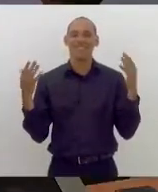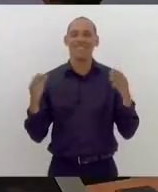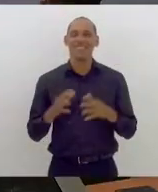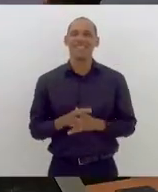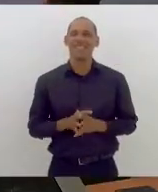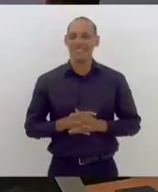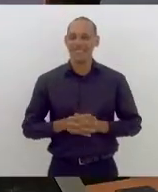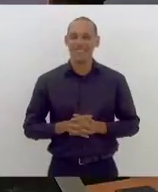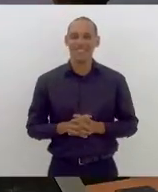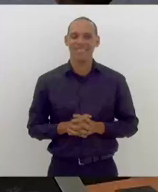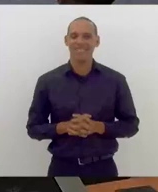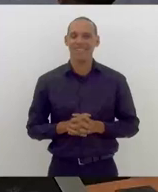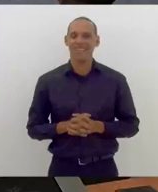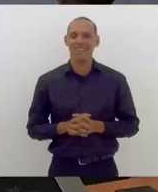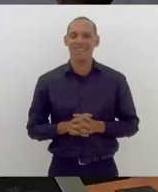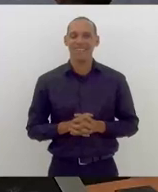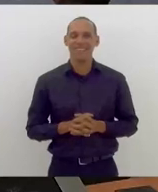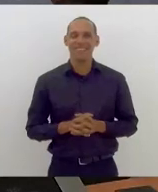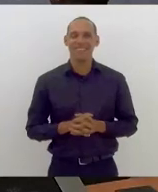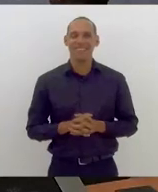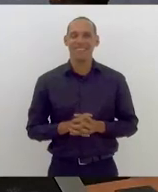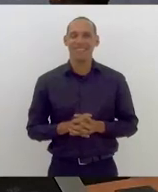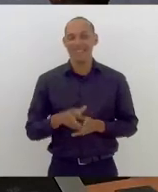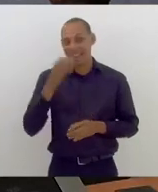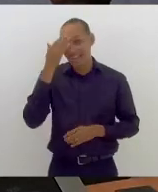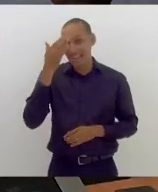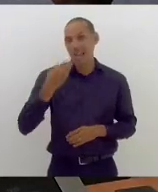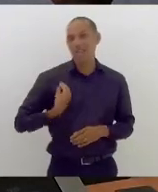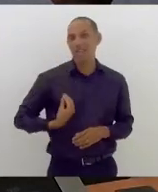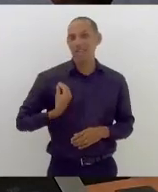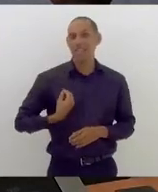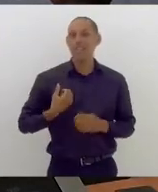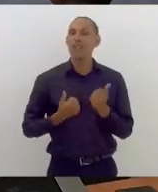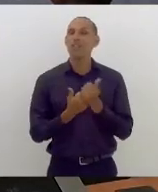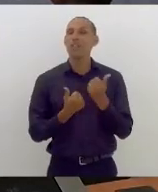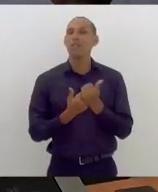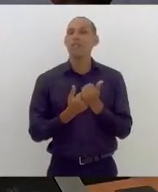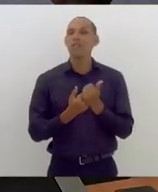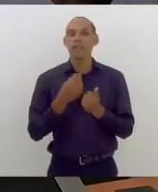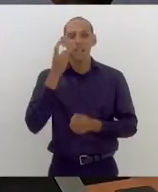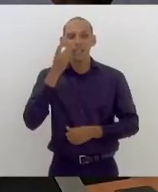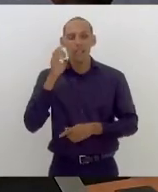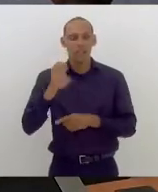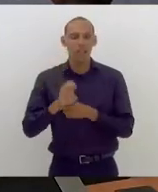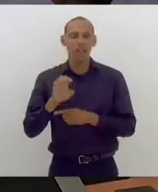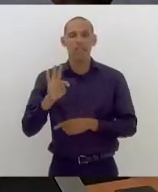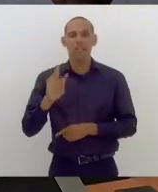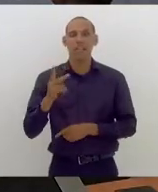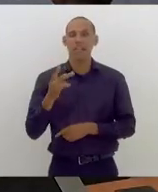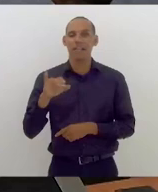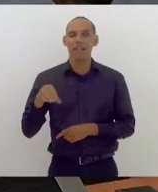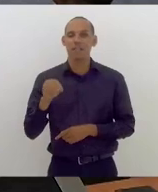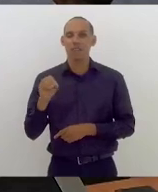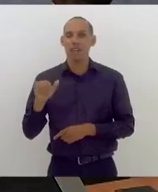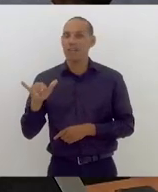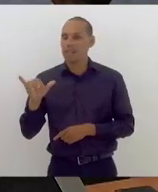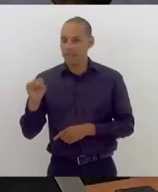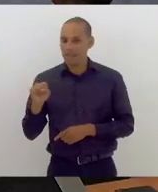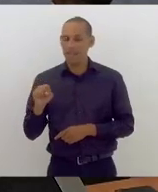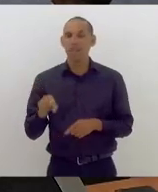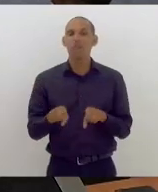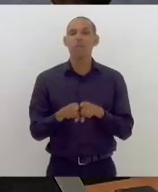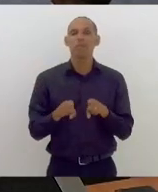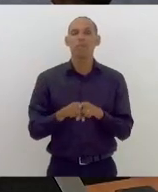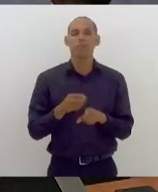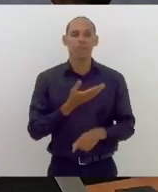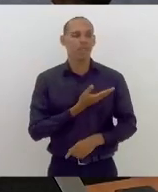Oi. Agradecer a presença do suplente deputado estadual TH Joias, Quero agradecer a presença do